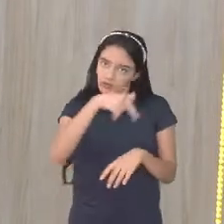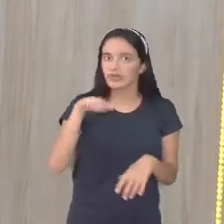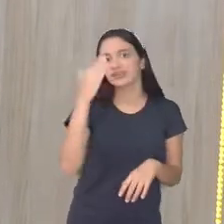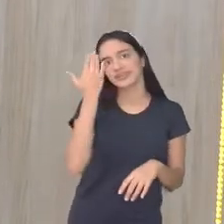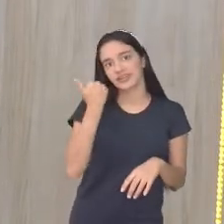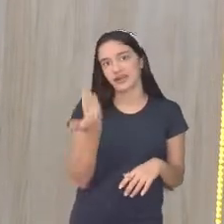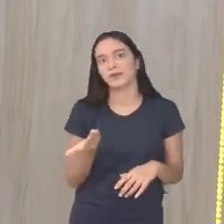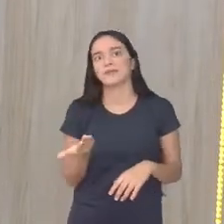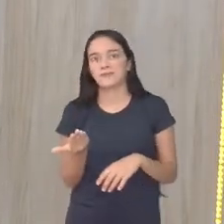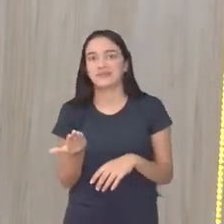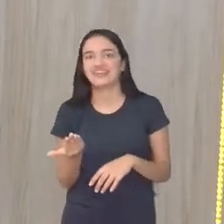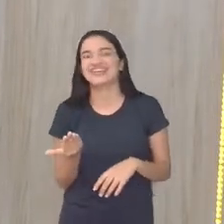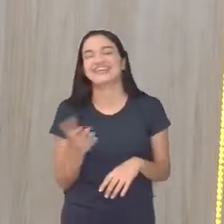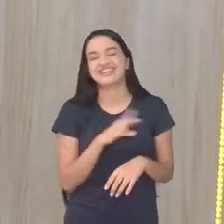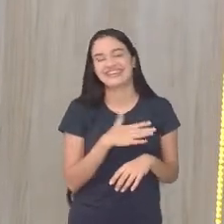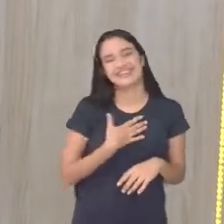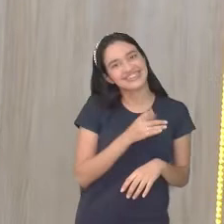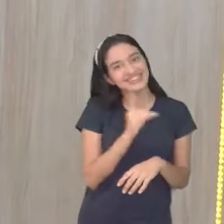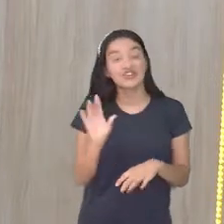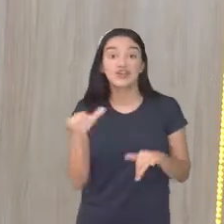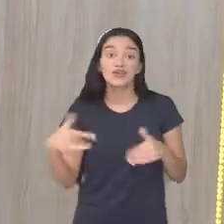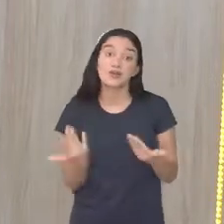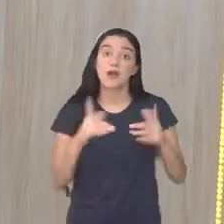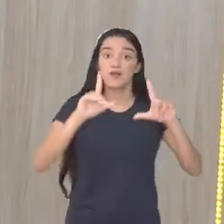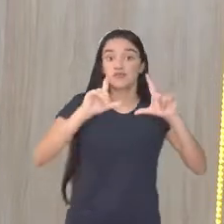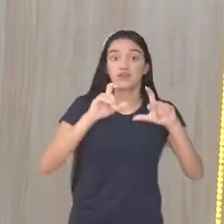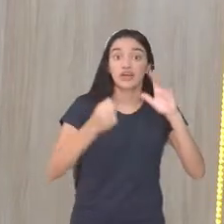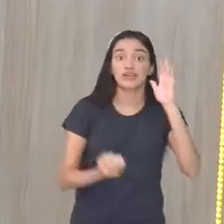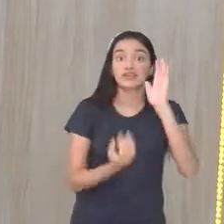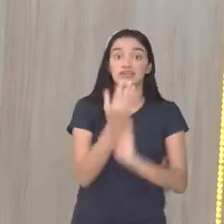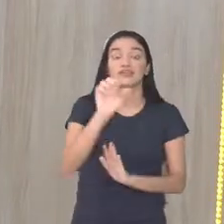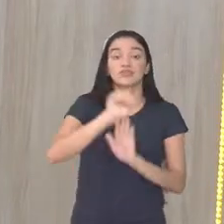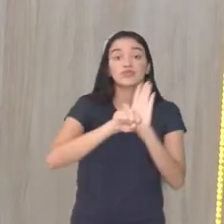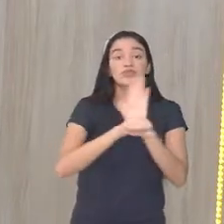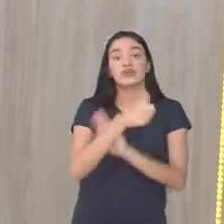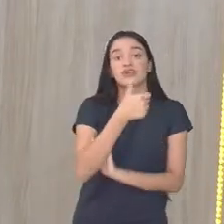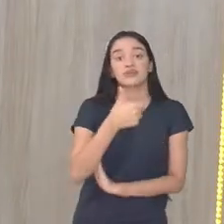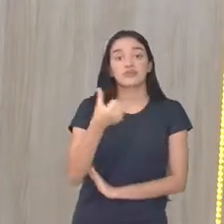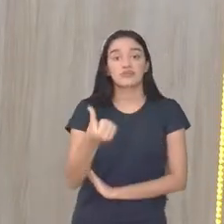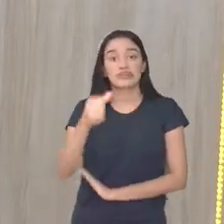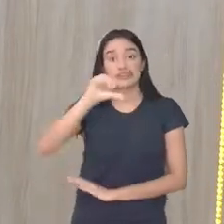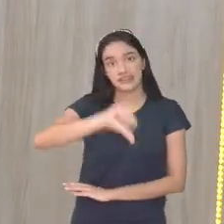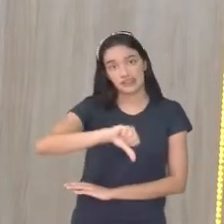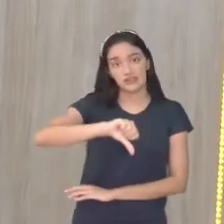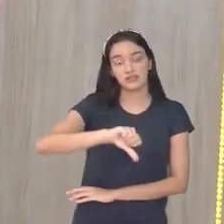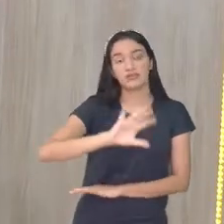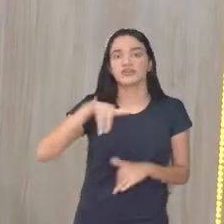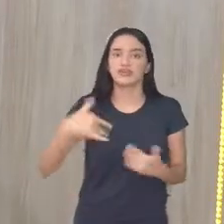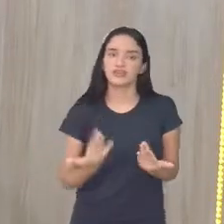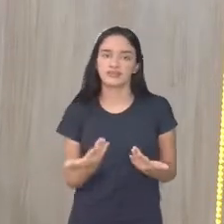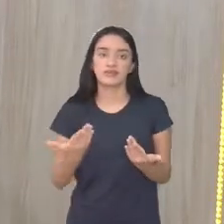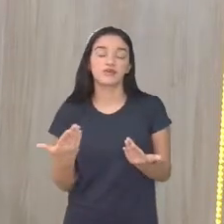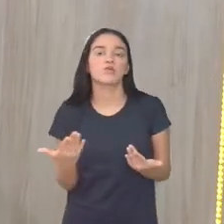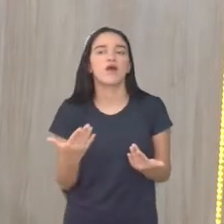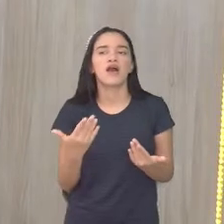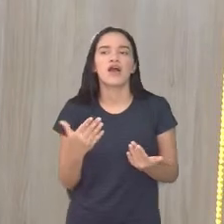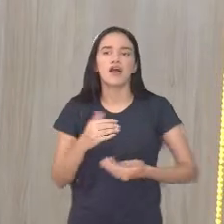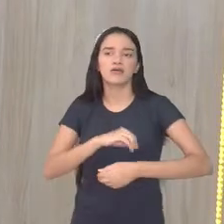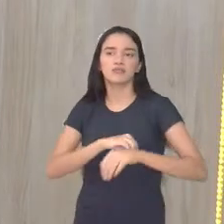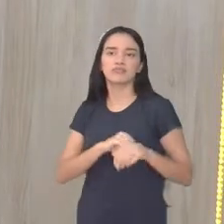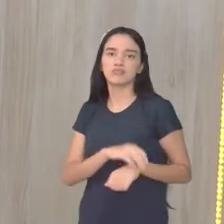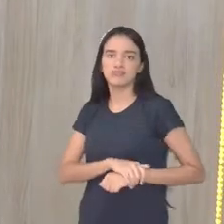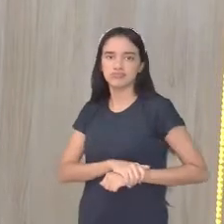que nunca, né? Os egípcios, não né? É? Todos os povos, né? Os povos antigos, eles ainda não dominavam a tecnologia, né?